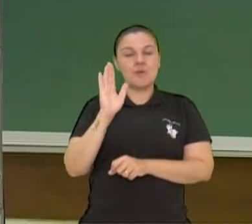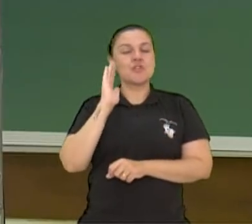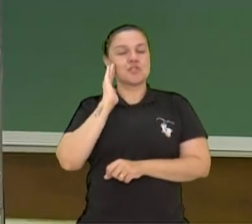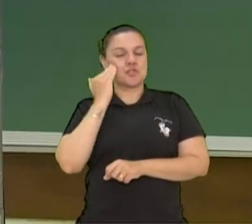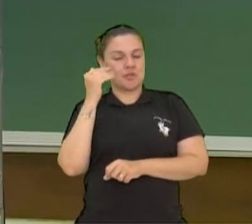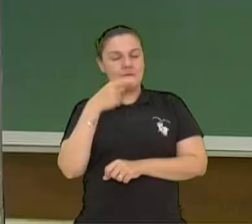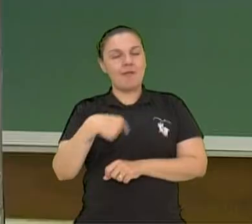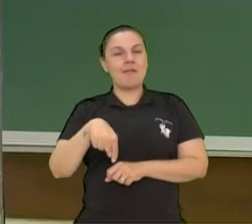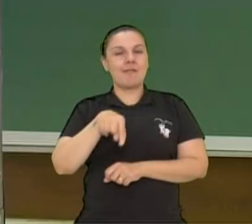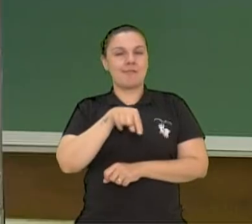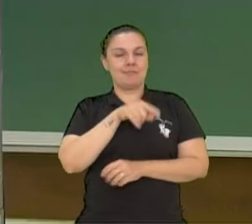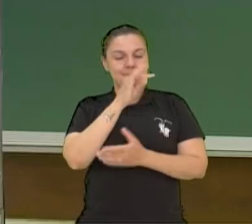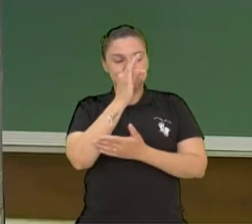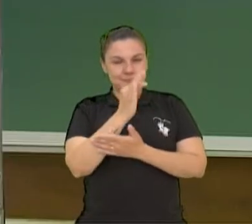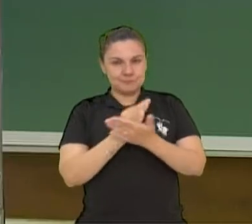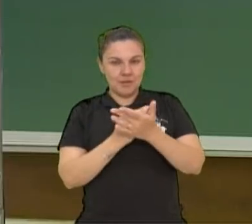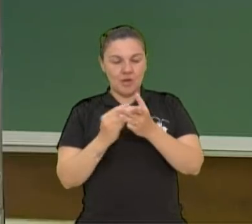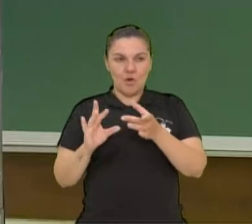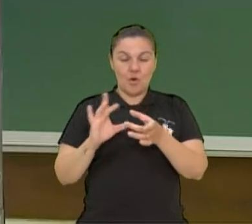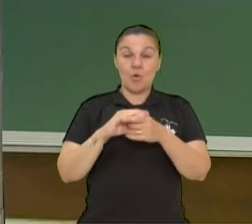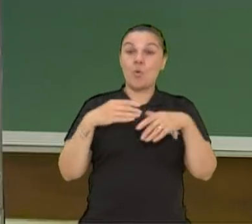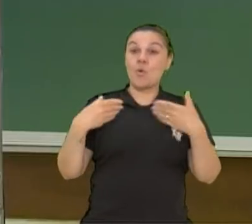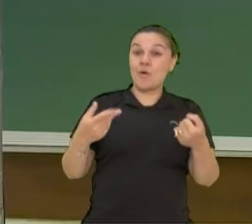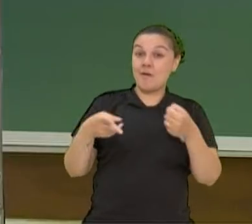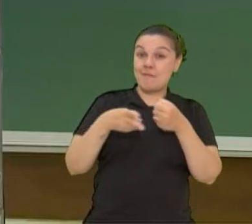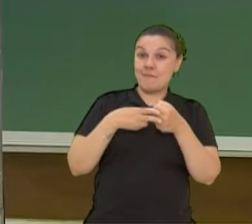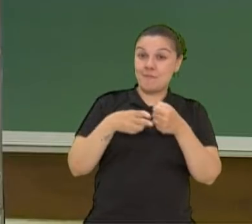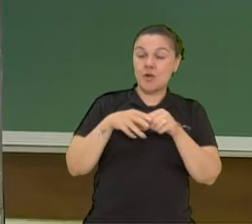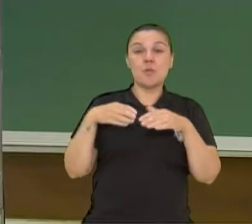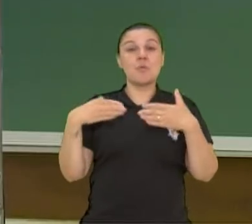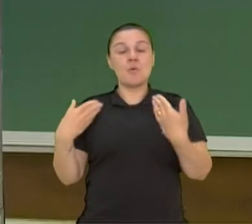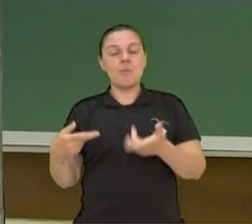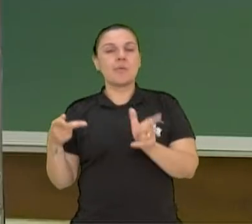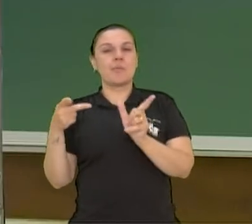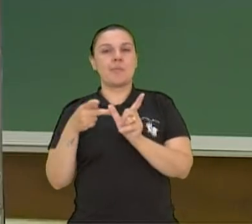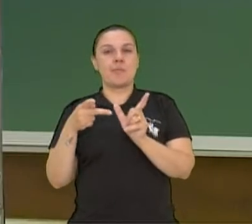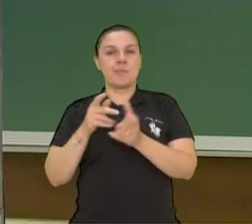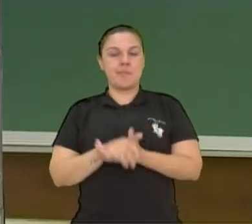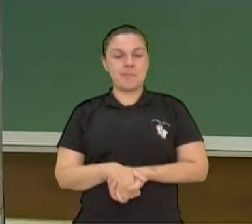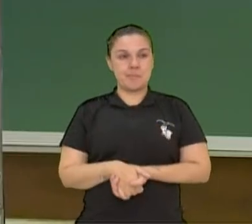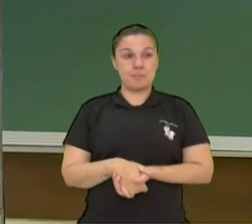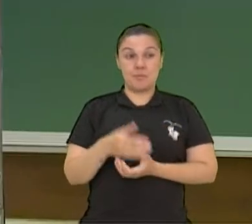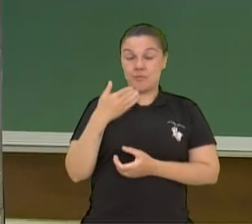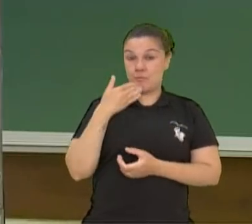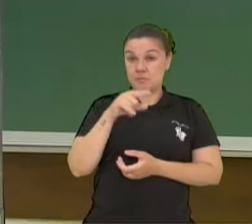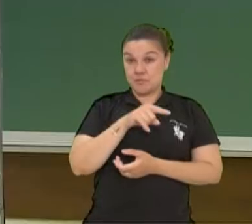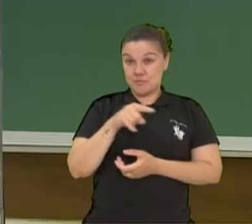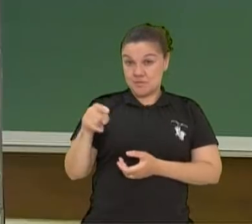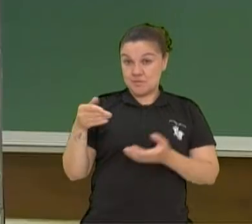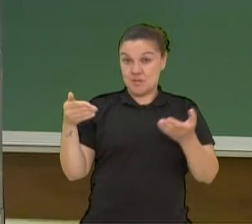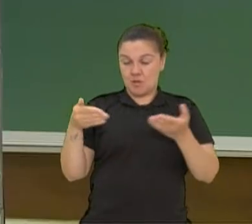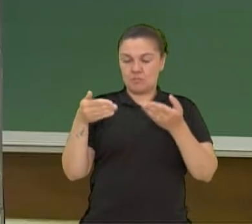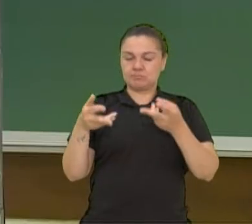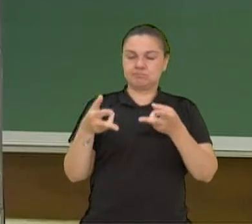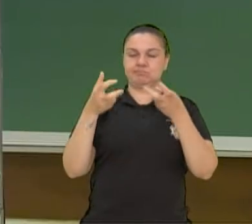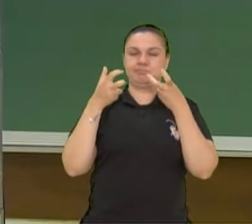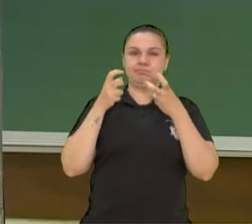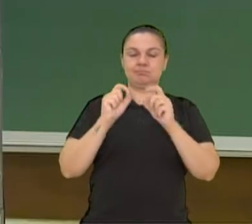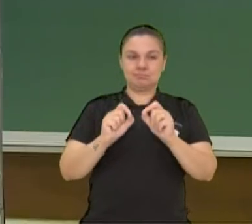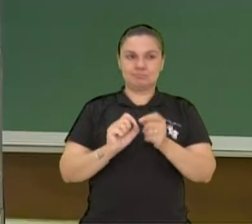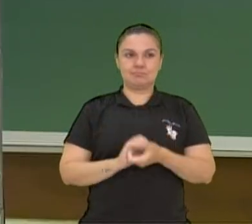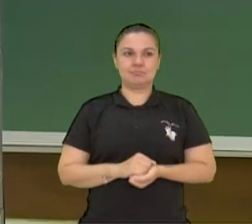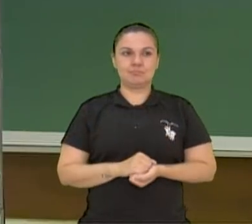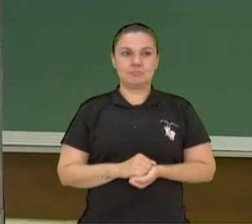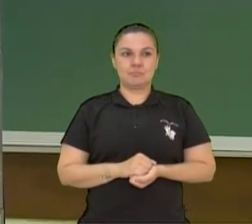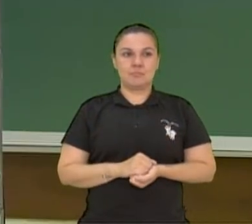entender aqui dentro do contexto quando que eu considero verbo e quando que eu considero preposição. O que eu vou pedir para vocês especial atenção é que quando